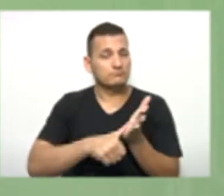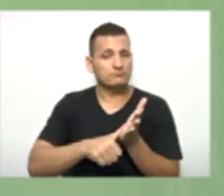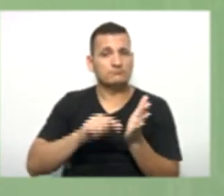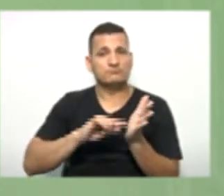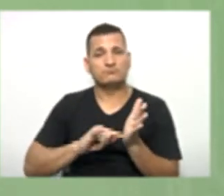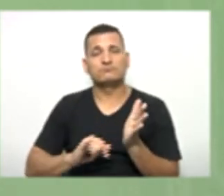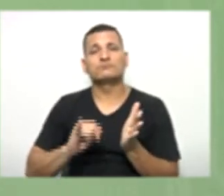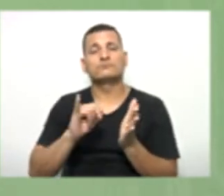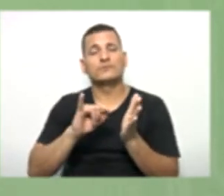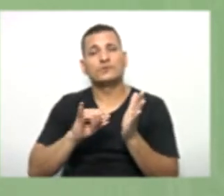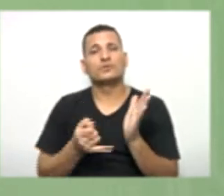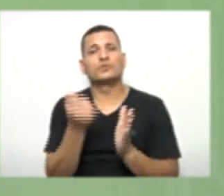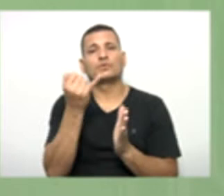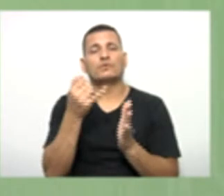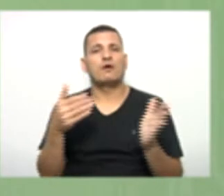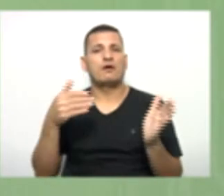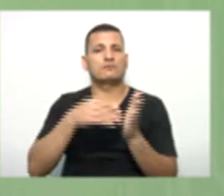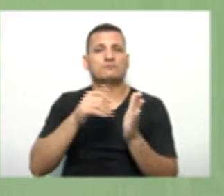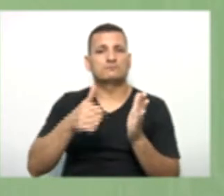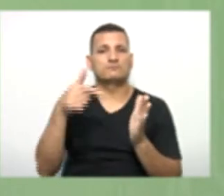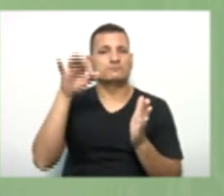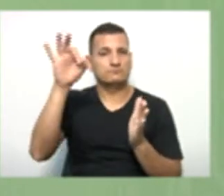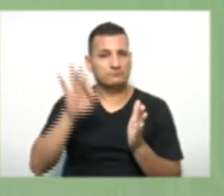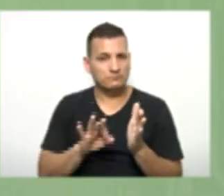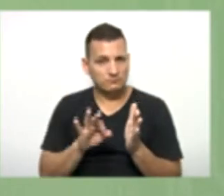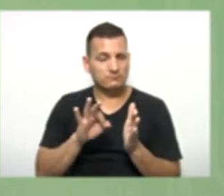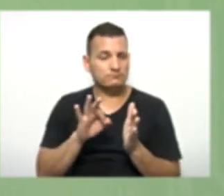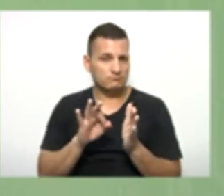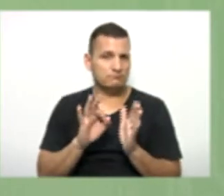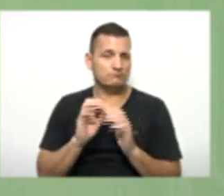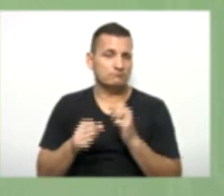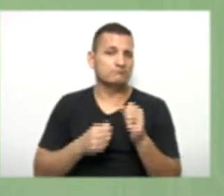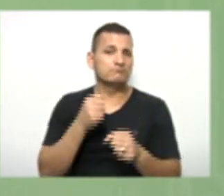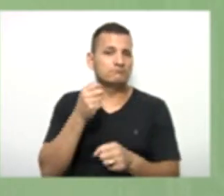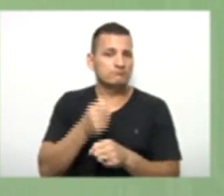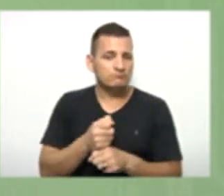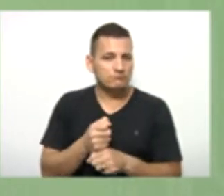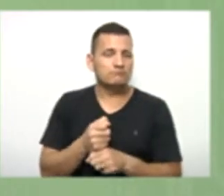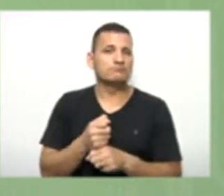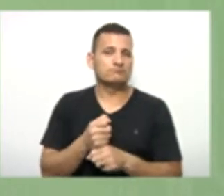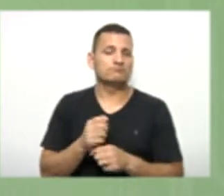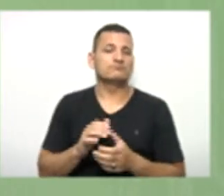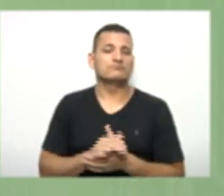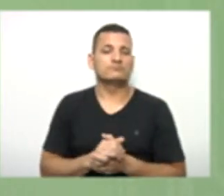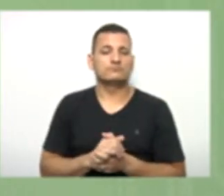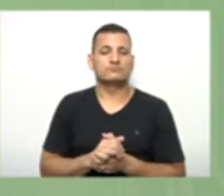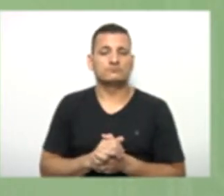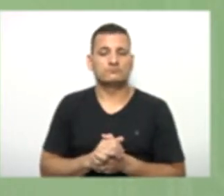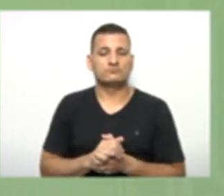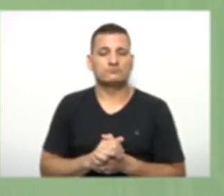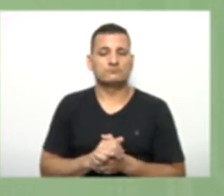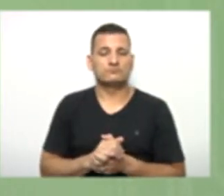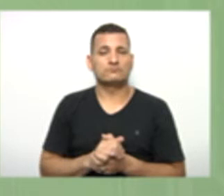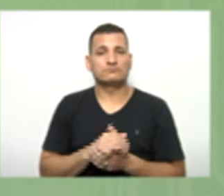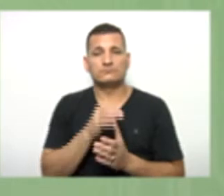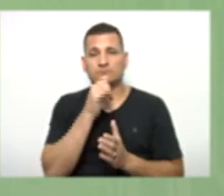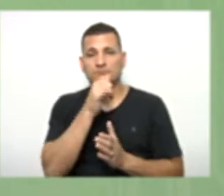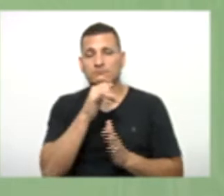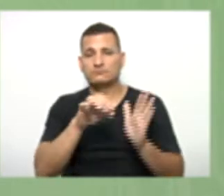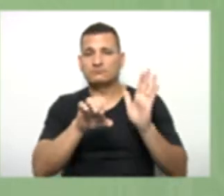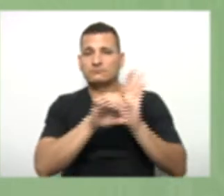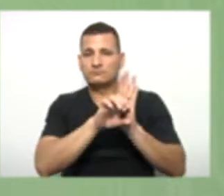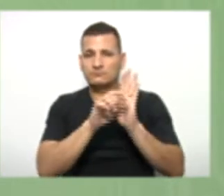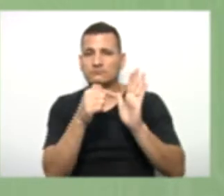de 12% ao ano, que incidirão sobre a parte integralizada, desde que previsto no Estatuto